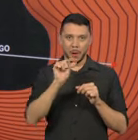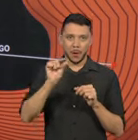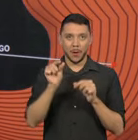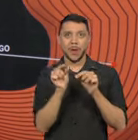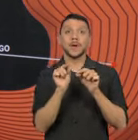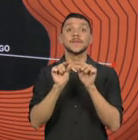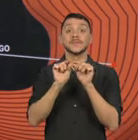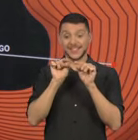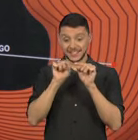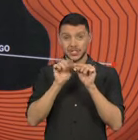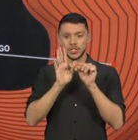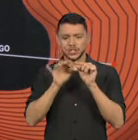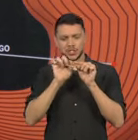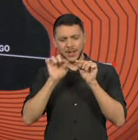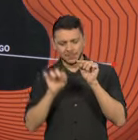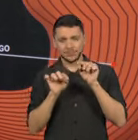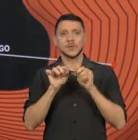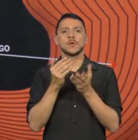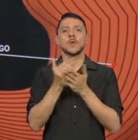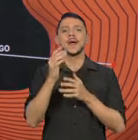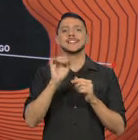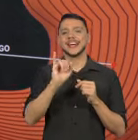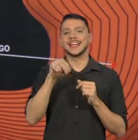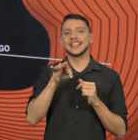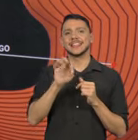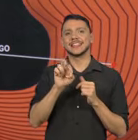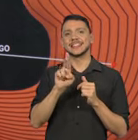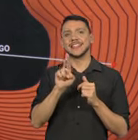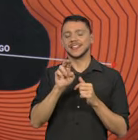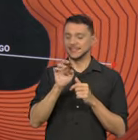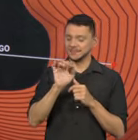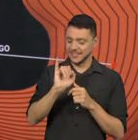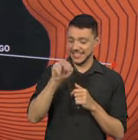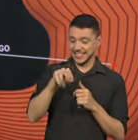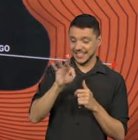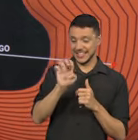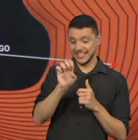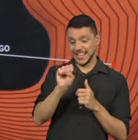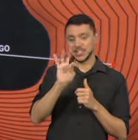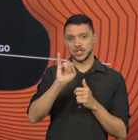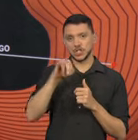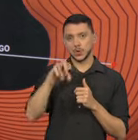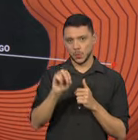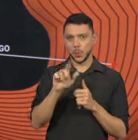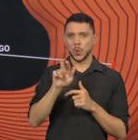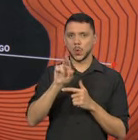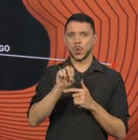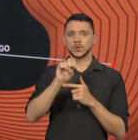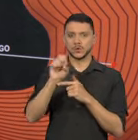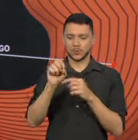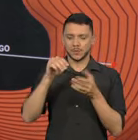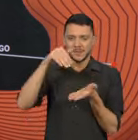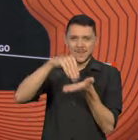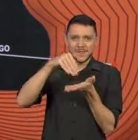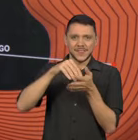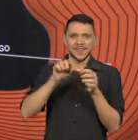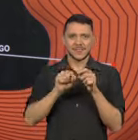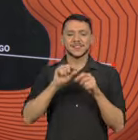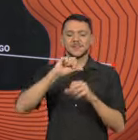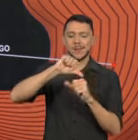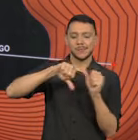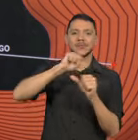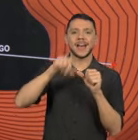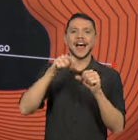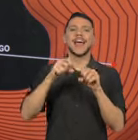que vai pro intestino grosso. Sobe, passa para cá, quando chega aqui, e só no finalzinho que vai virar o